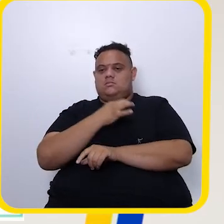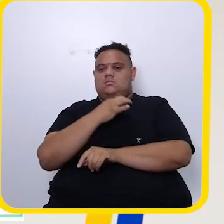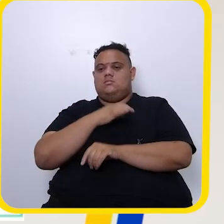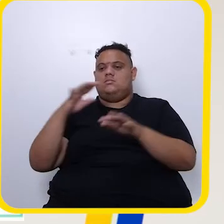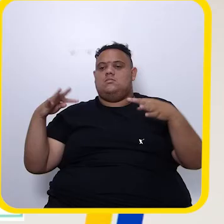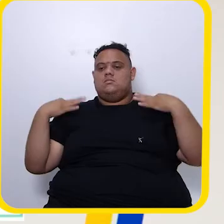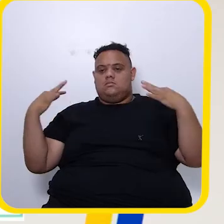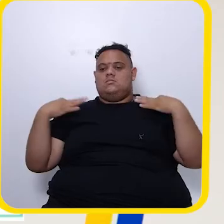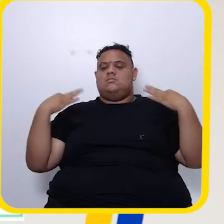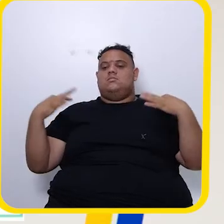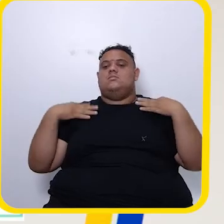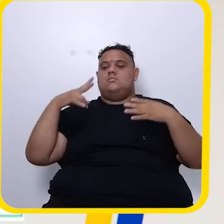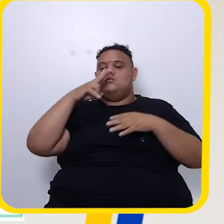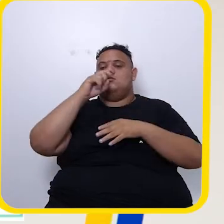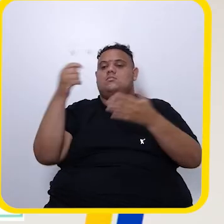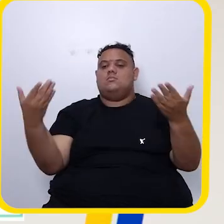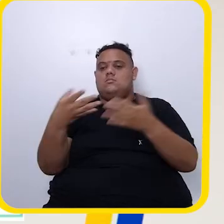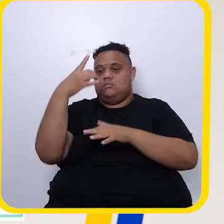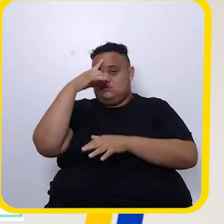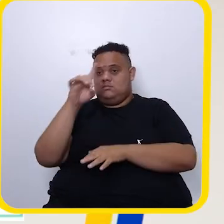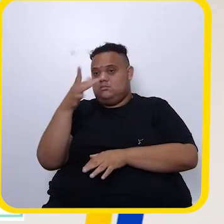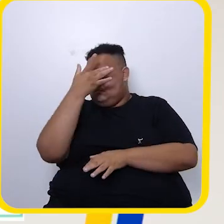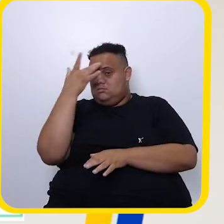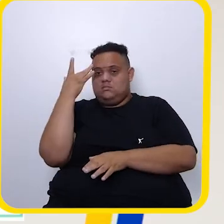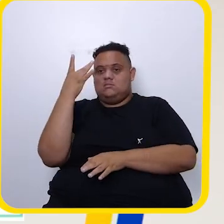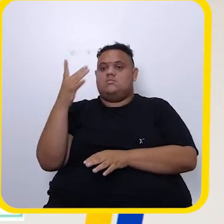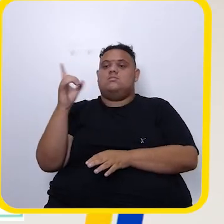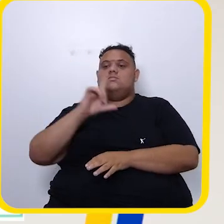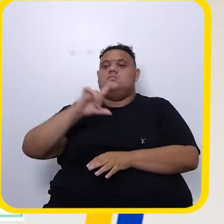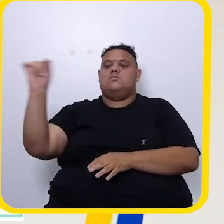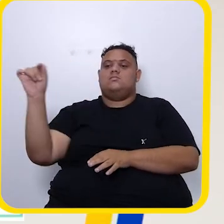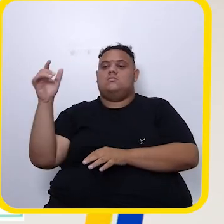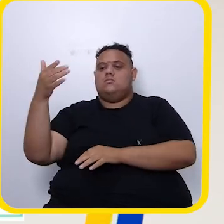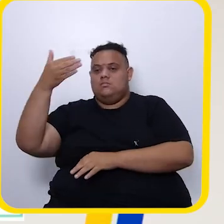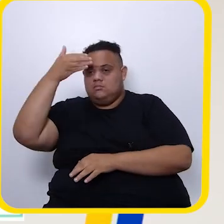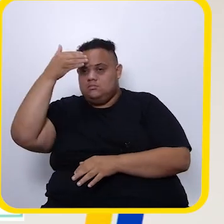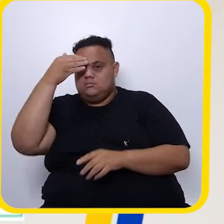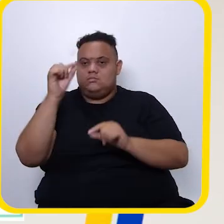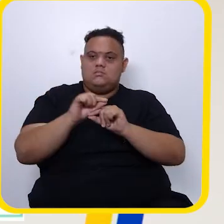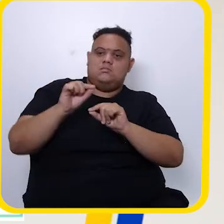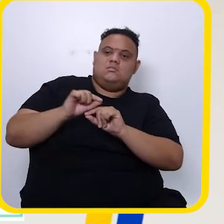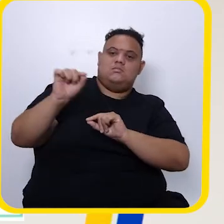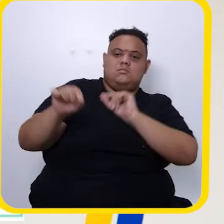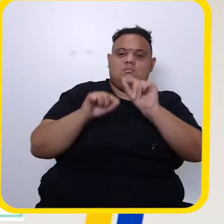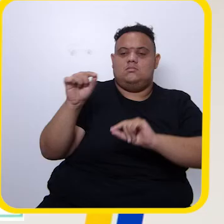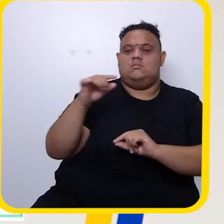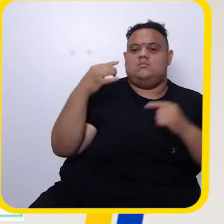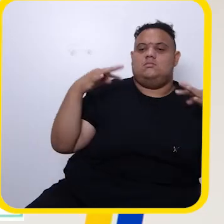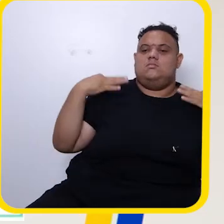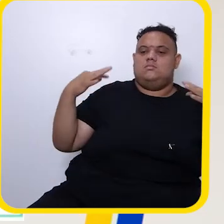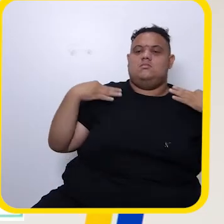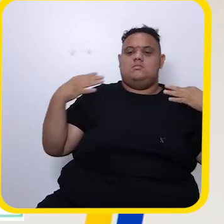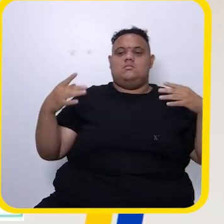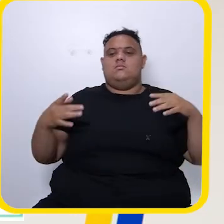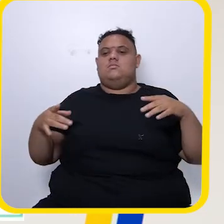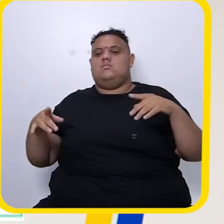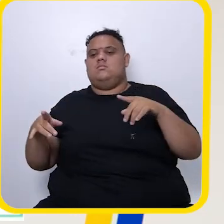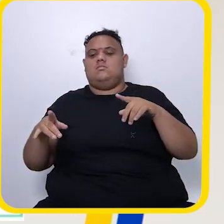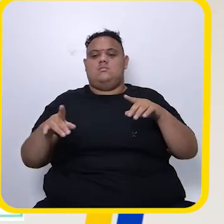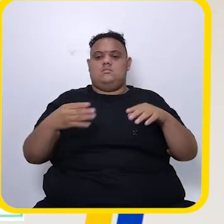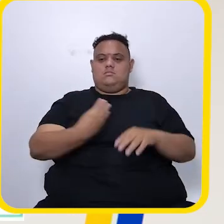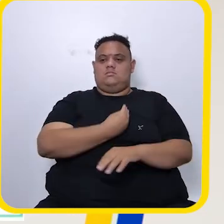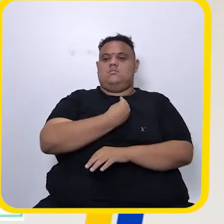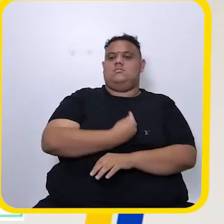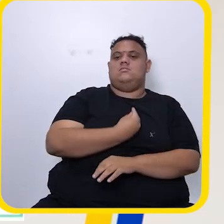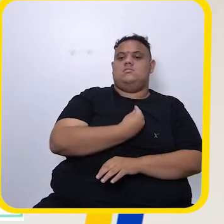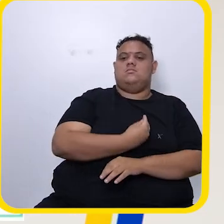Cuba, o turismo, que é muito forte, né, hoje em dia as pessoas vão para Cuba, né, para fazer turismo, né? Então, assim, até